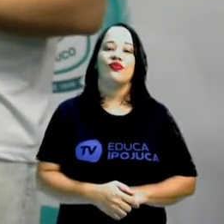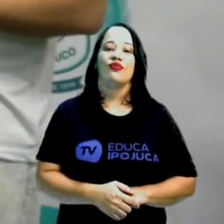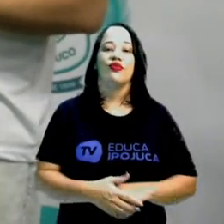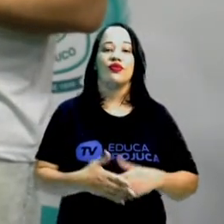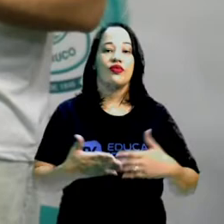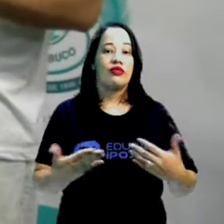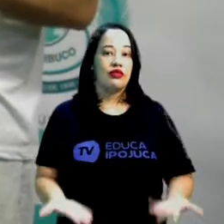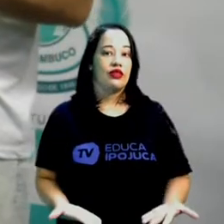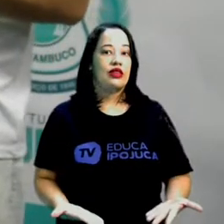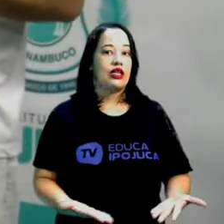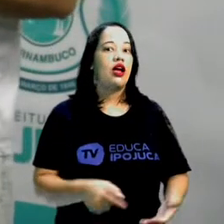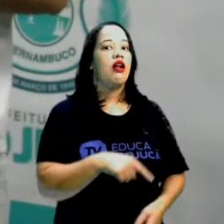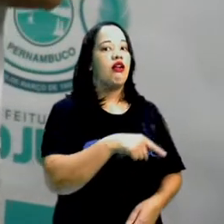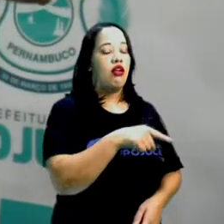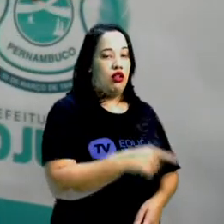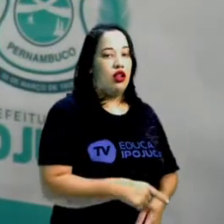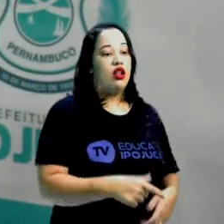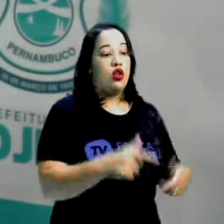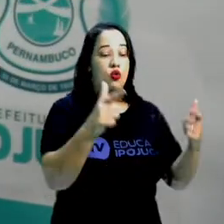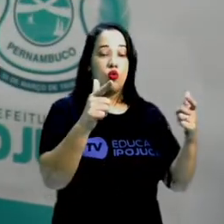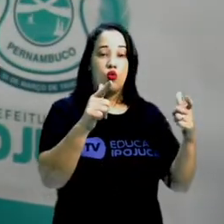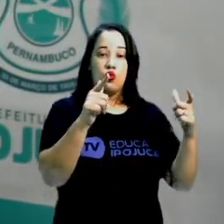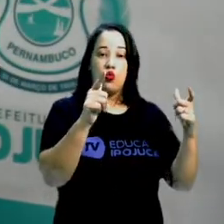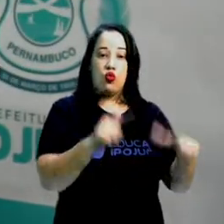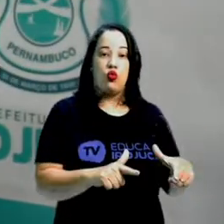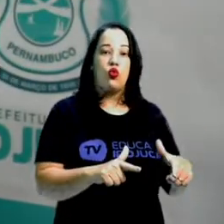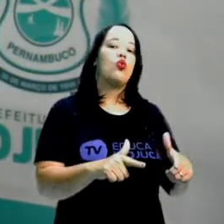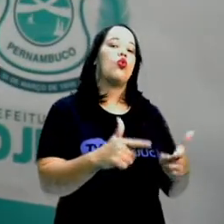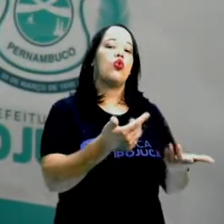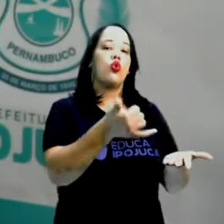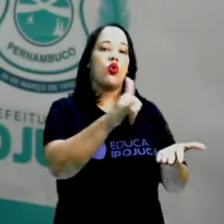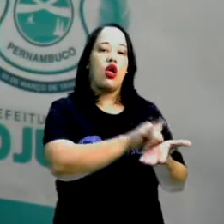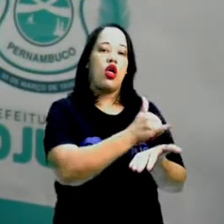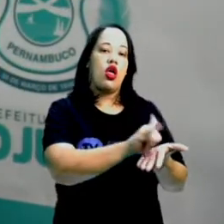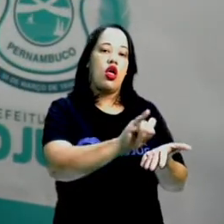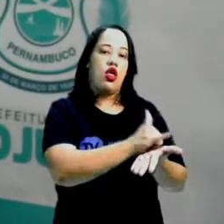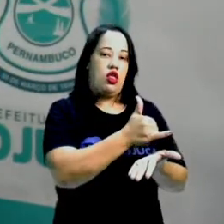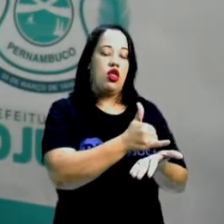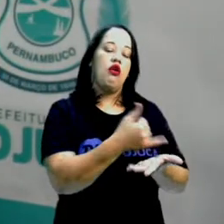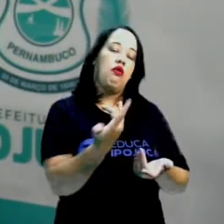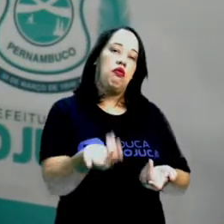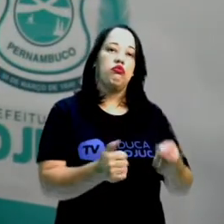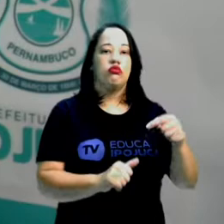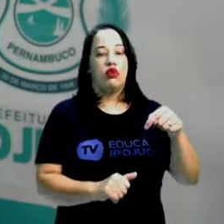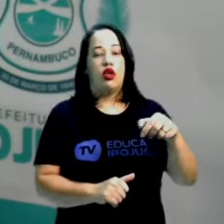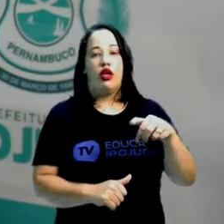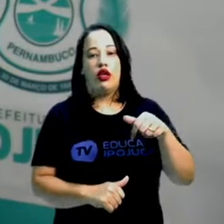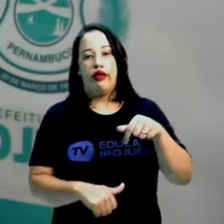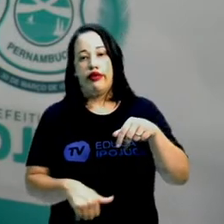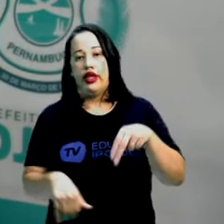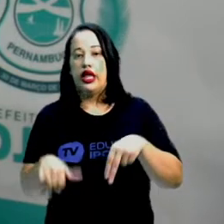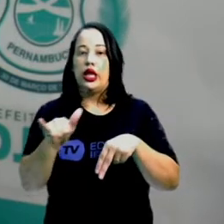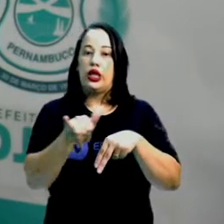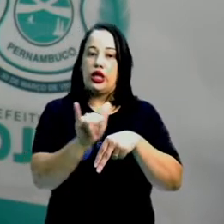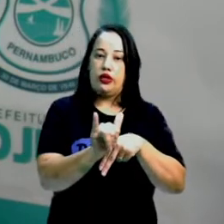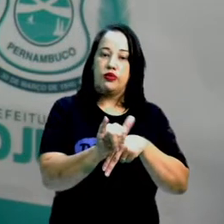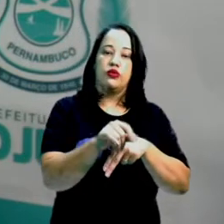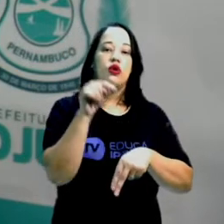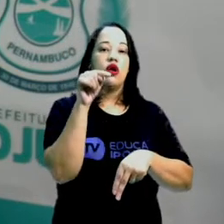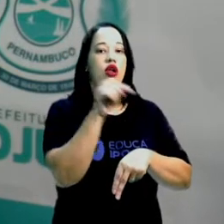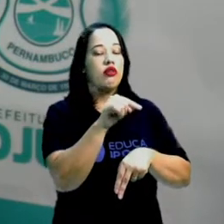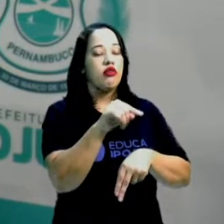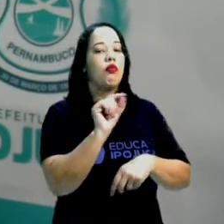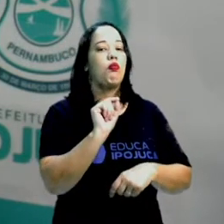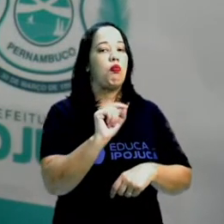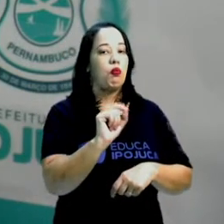quebra da Bolsa de Nova York ou creche né as pessoas nos Estados Unidos nos anos 20 Elas